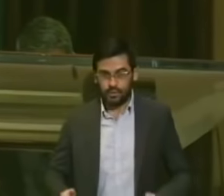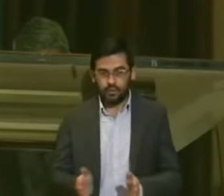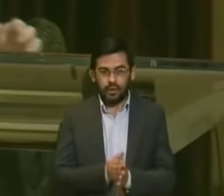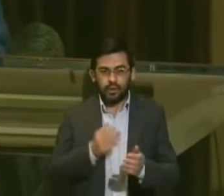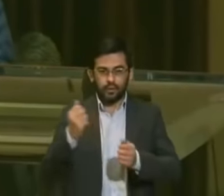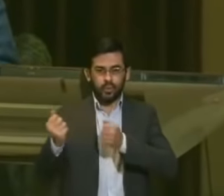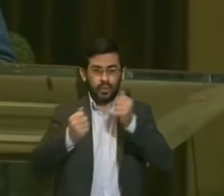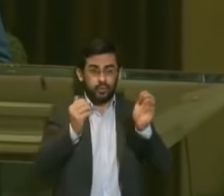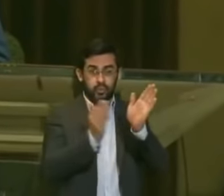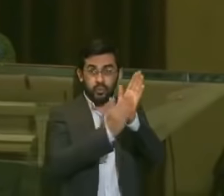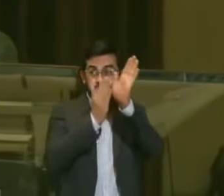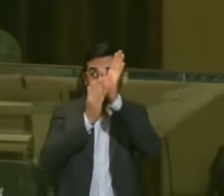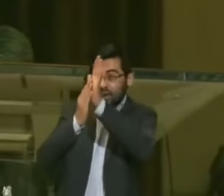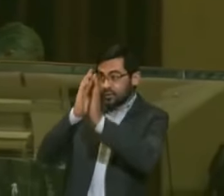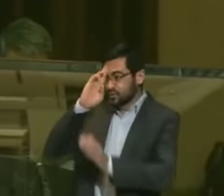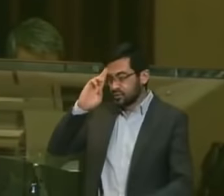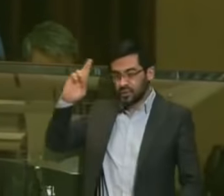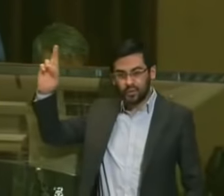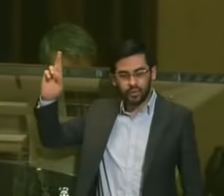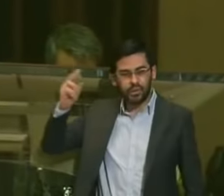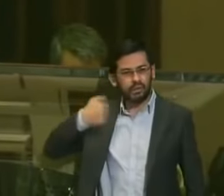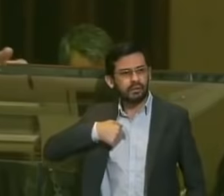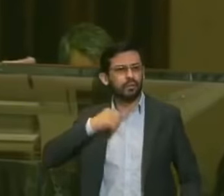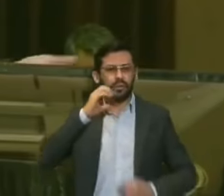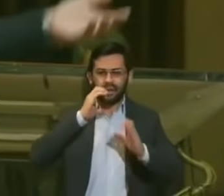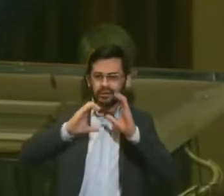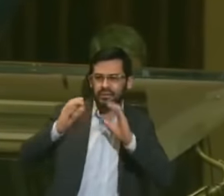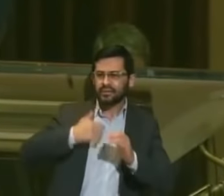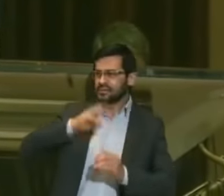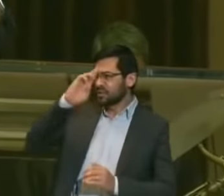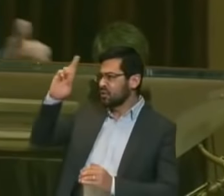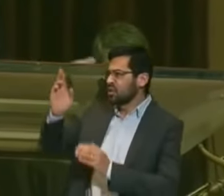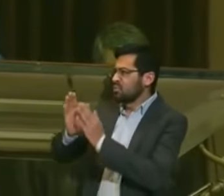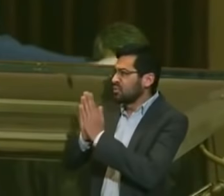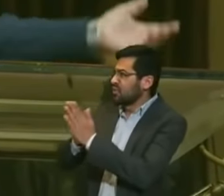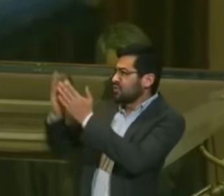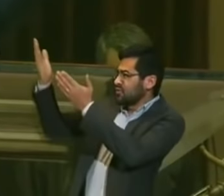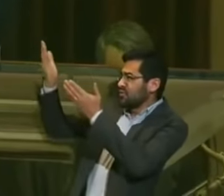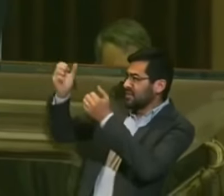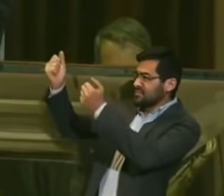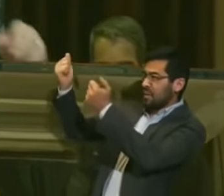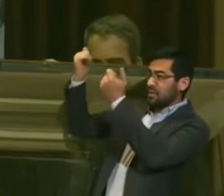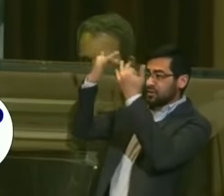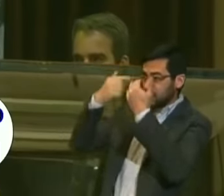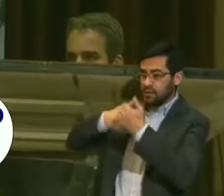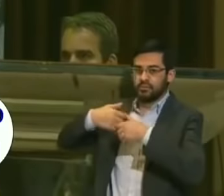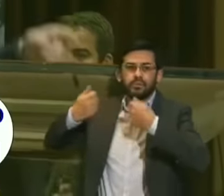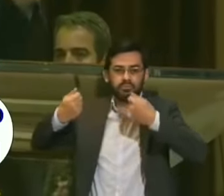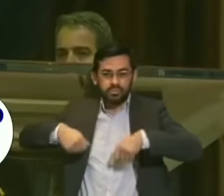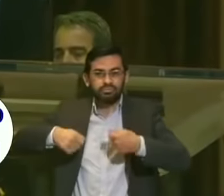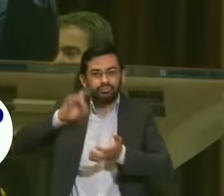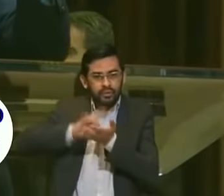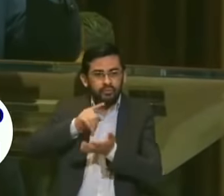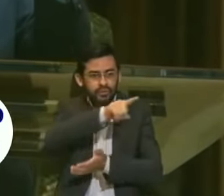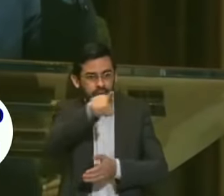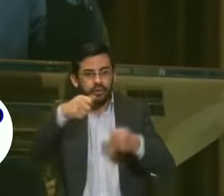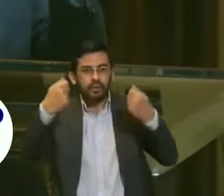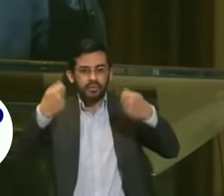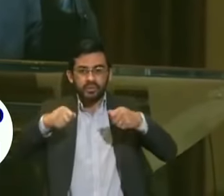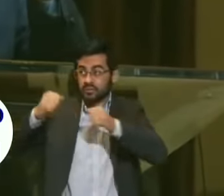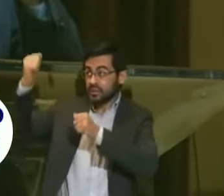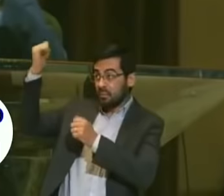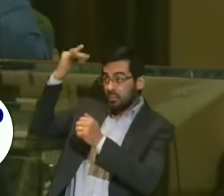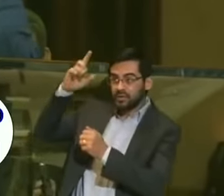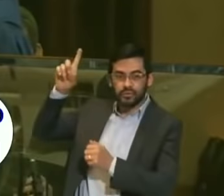Louvado seja o Senhor. Eu estava cantando aqui dizendo: Senhor, derrama mesmo essa bênção, né? Estou precisando dessa bênção. Está precisando também